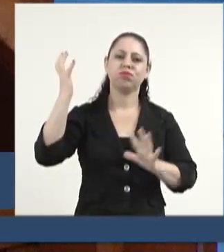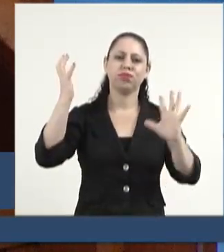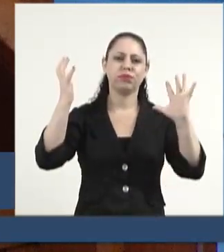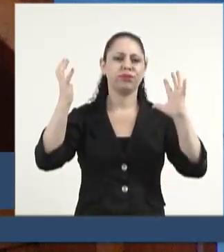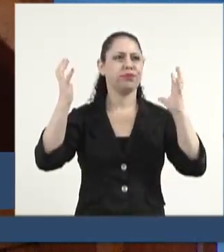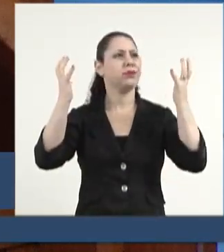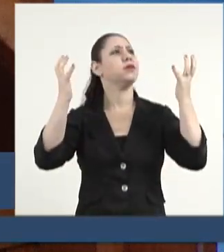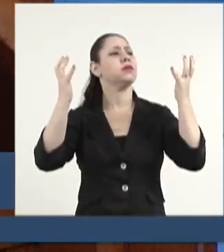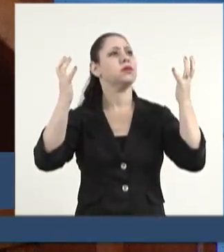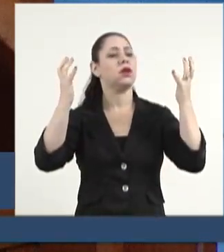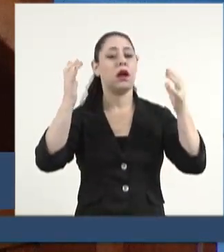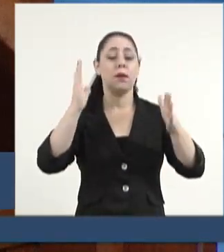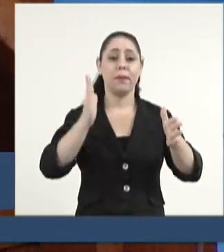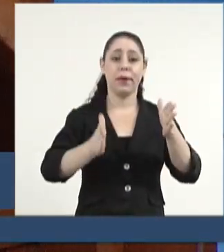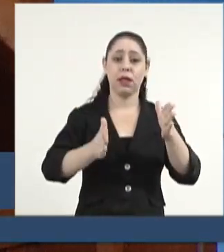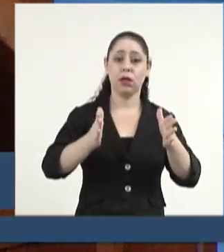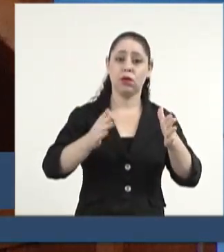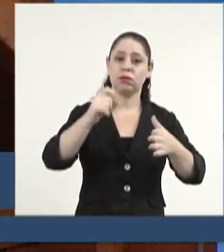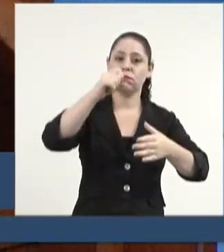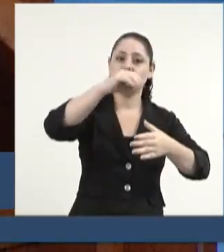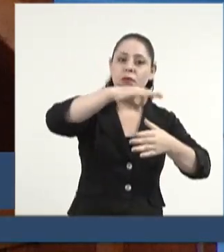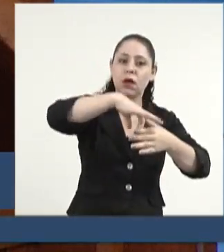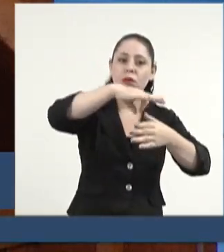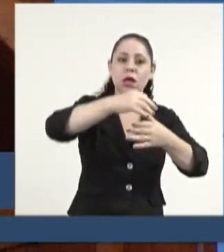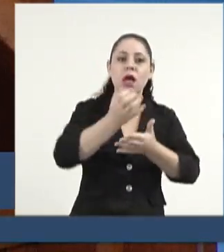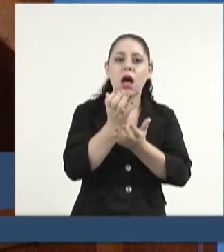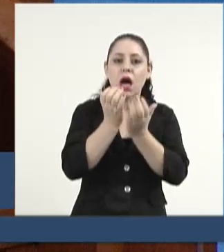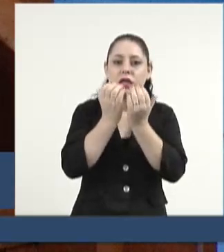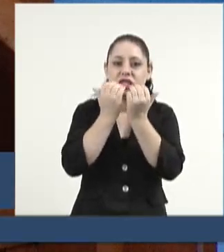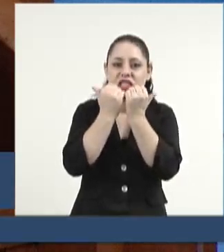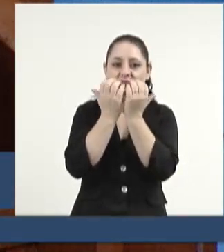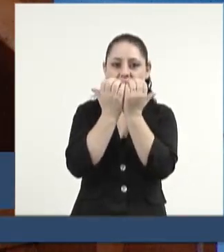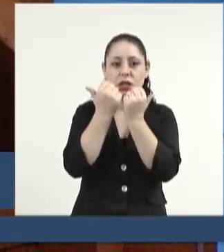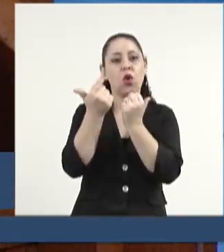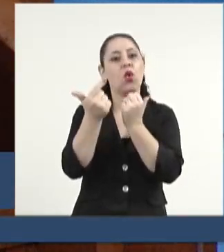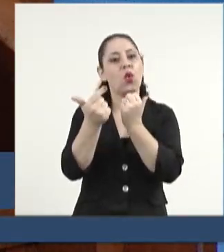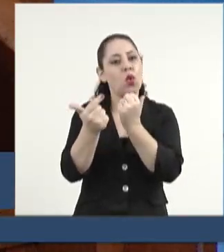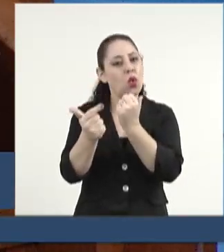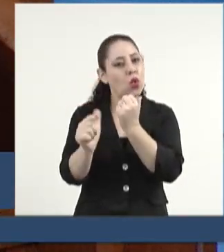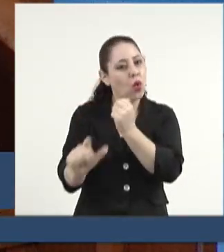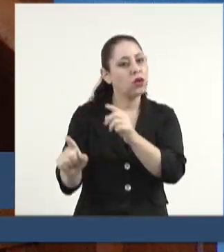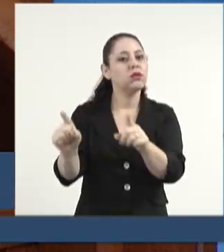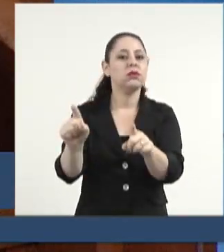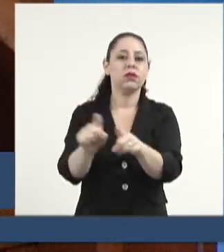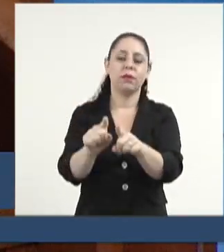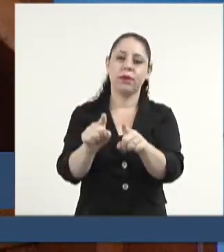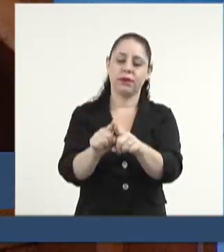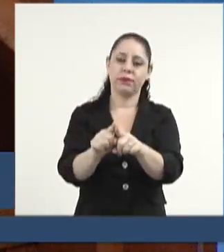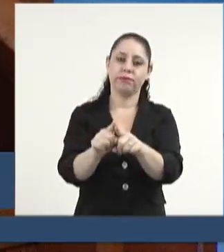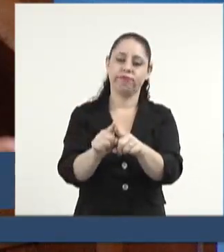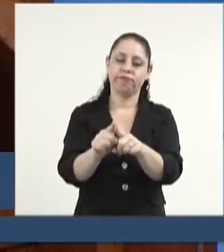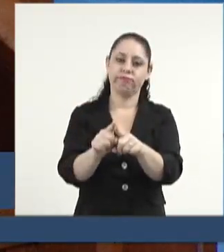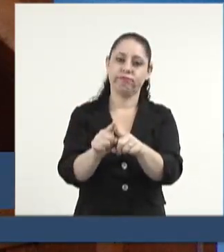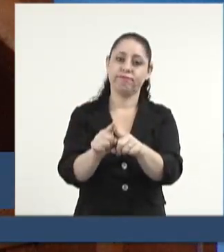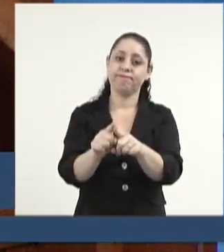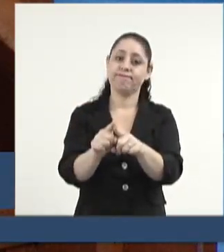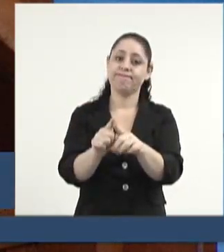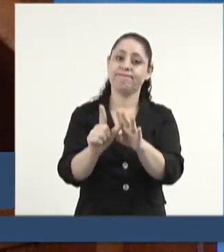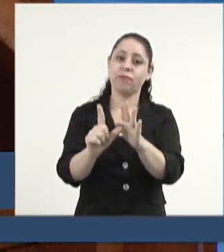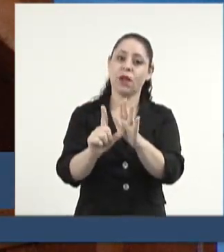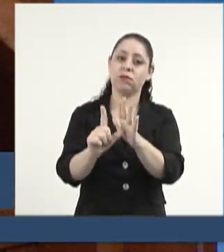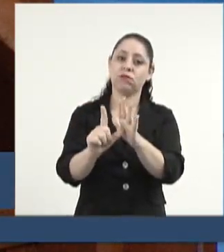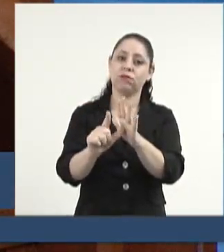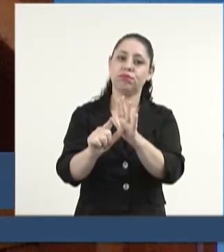tempo para plantio da lavoura do milho safrinha, que é outra safra que nós temos, ele está